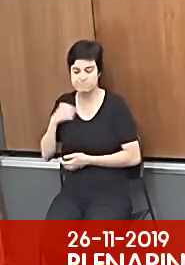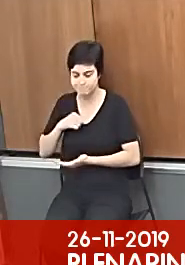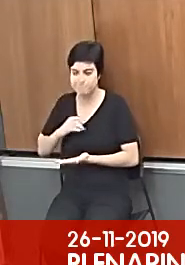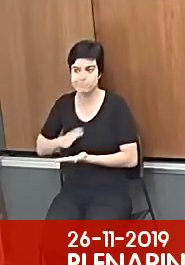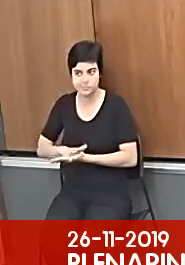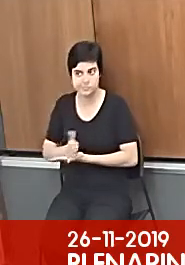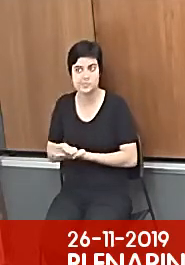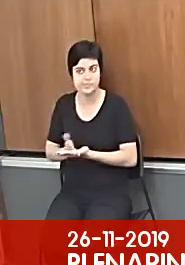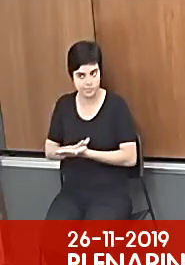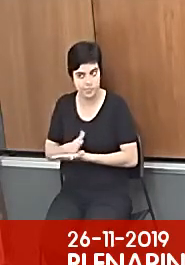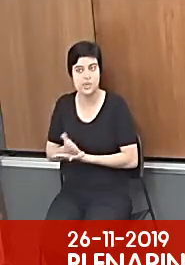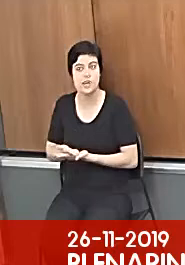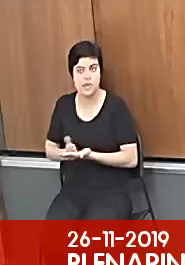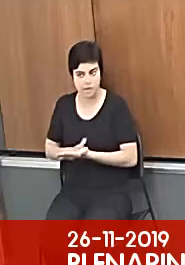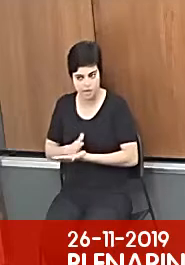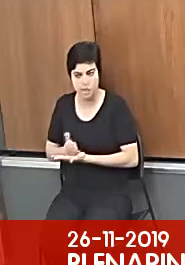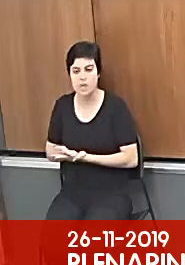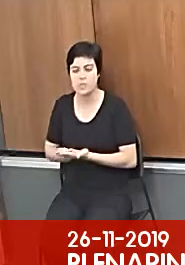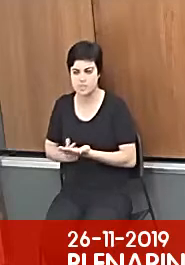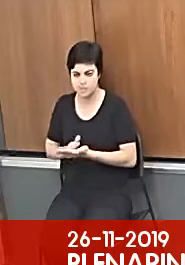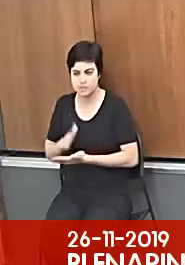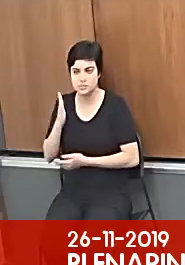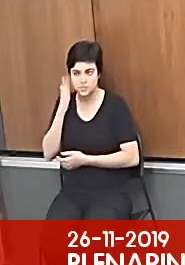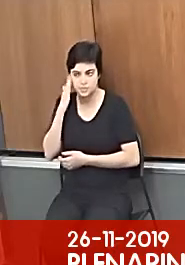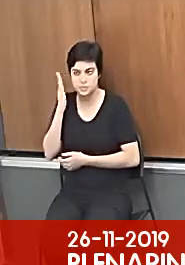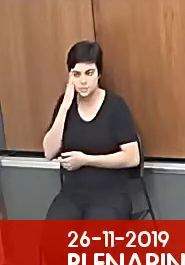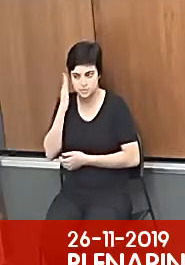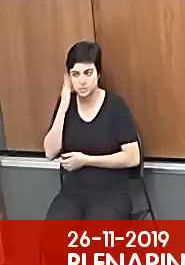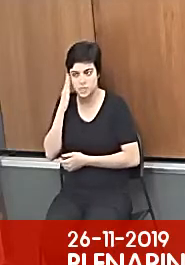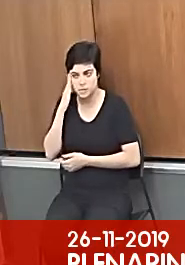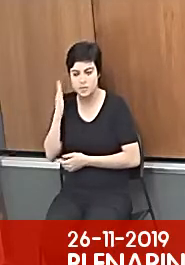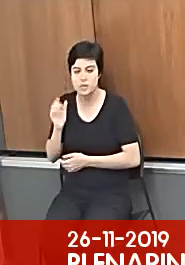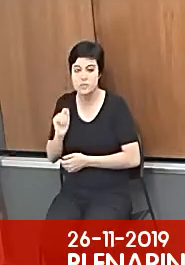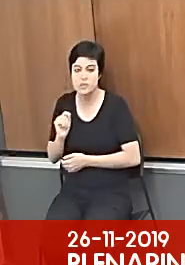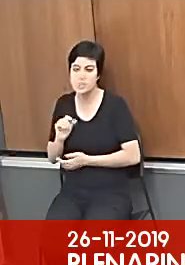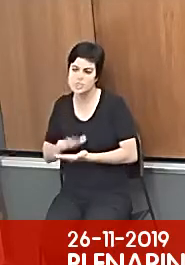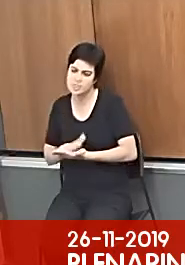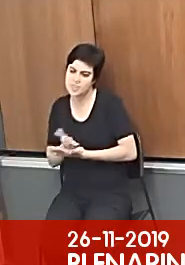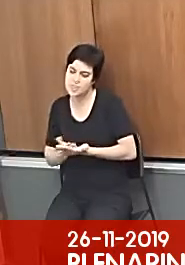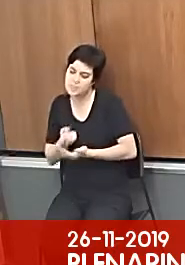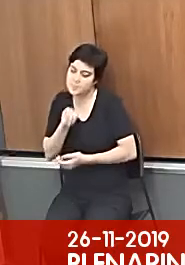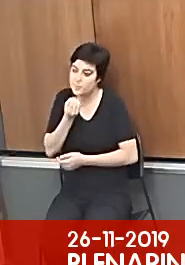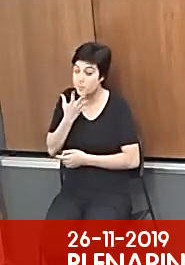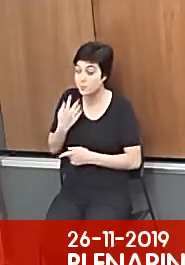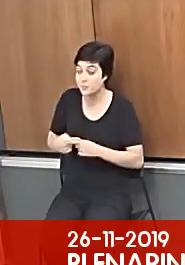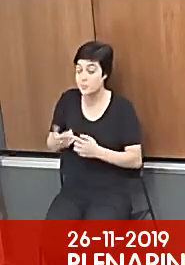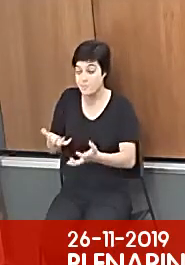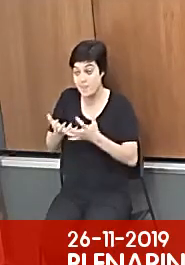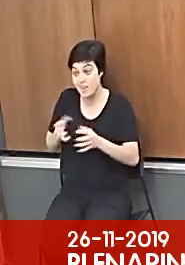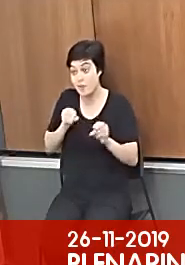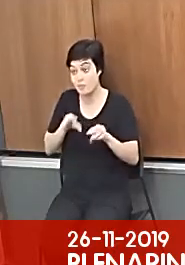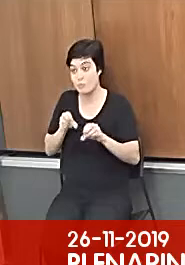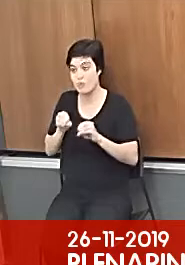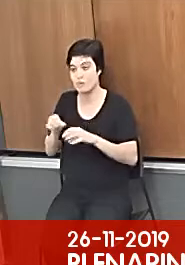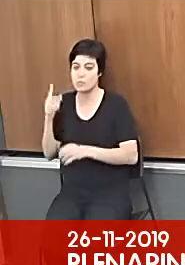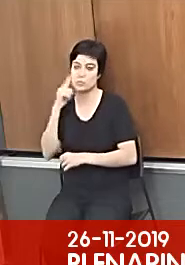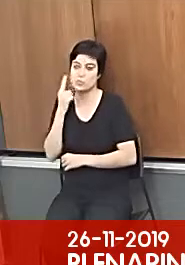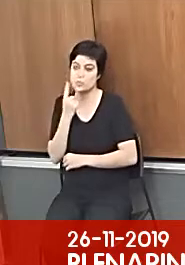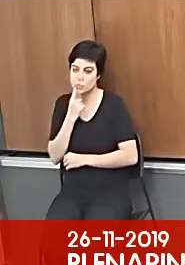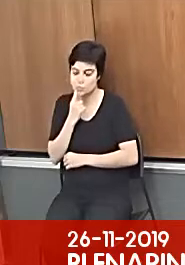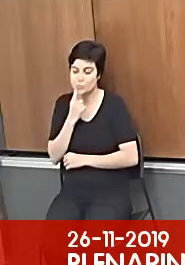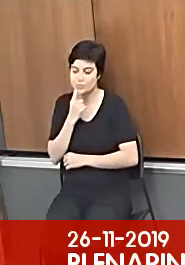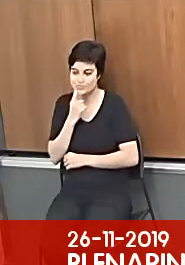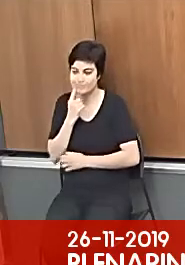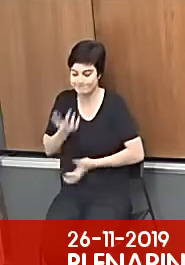né? Sou chata, falo, né? Uma chata no bom sentido, de promover a educação do surdo.